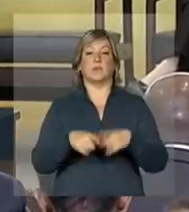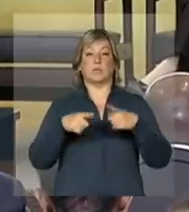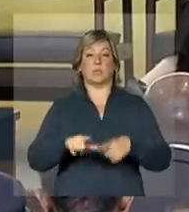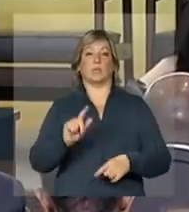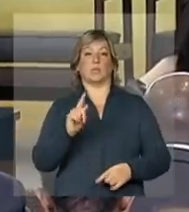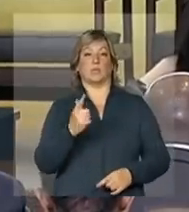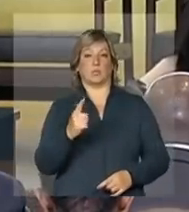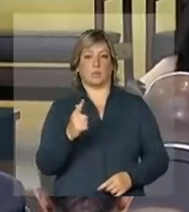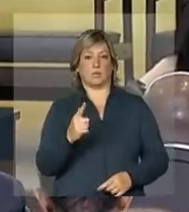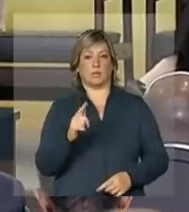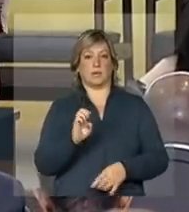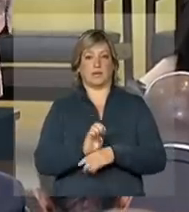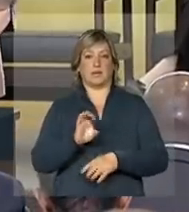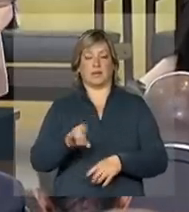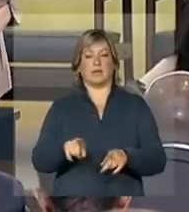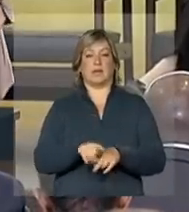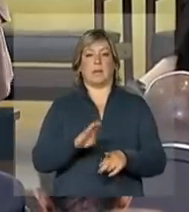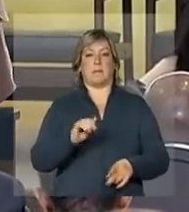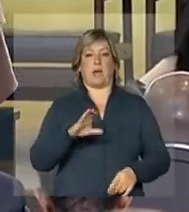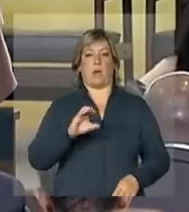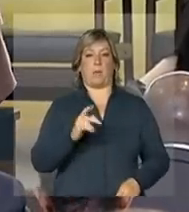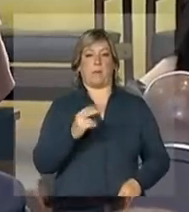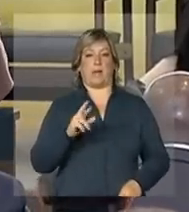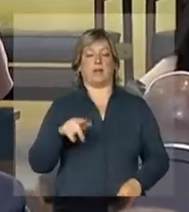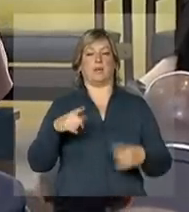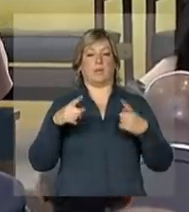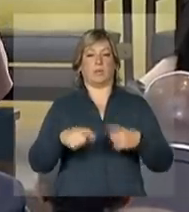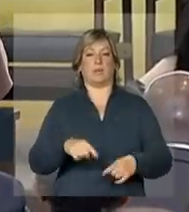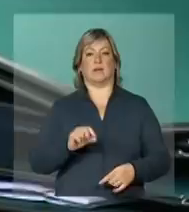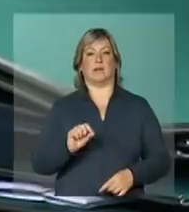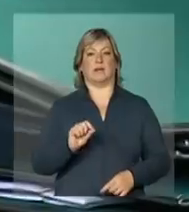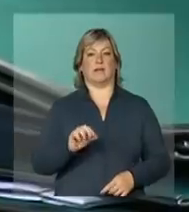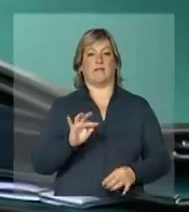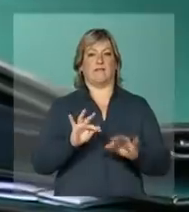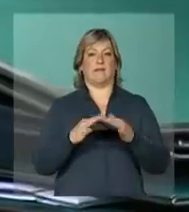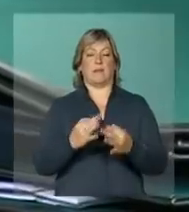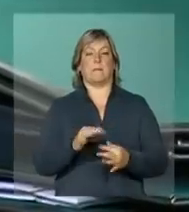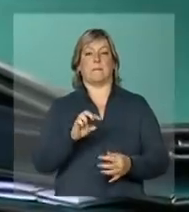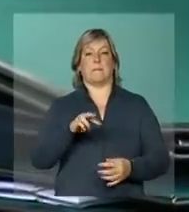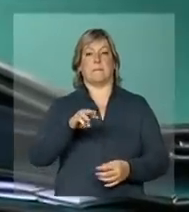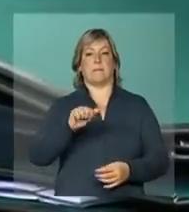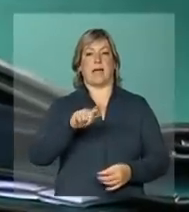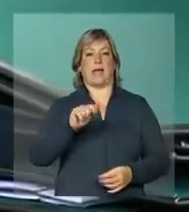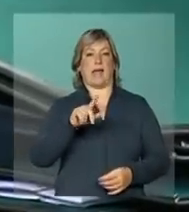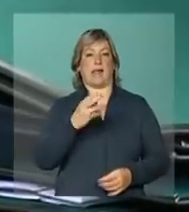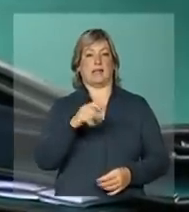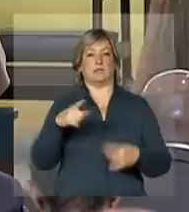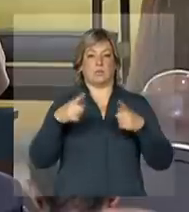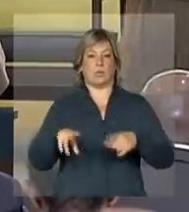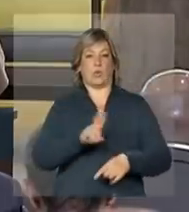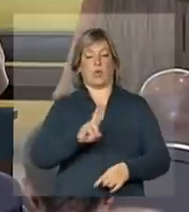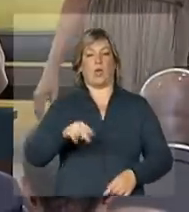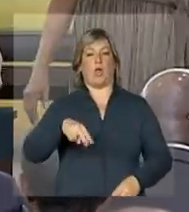Goiás Baco Pari no município de posse e família Magalhães no município de Nova